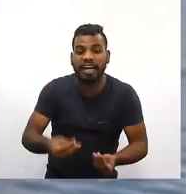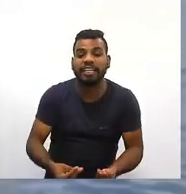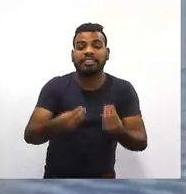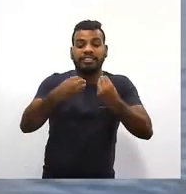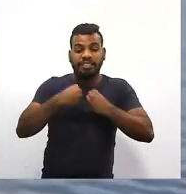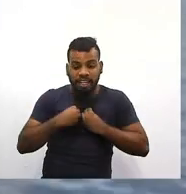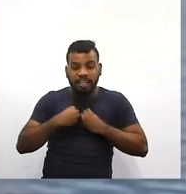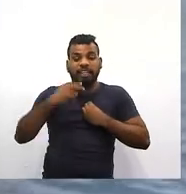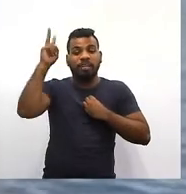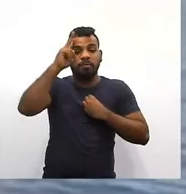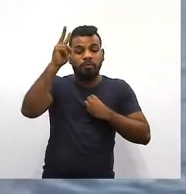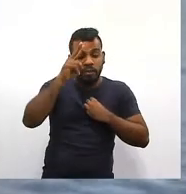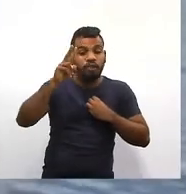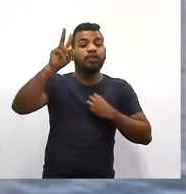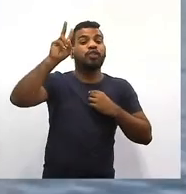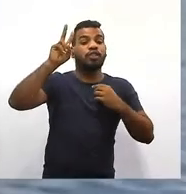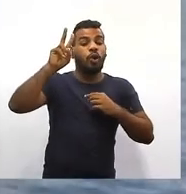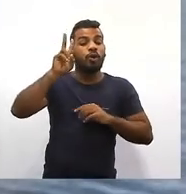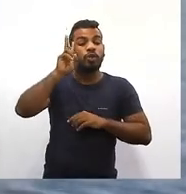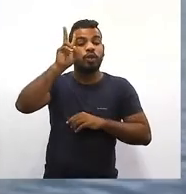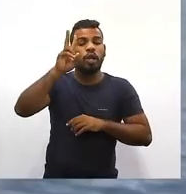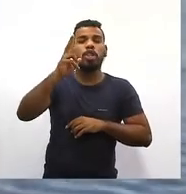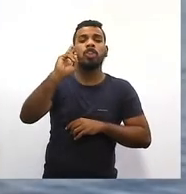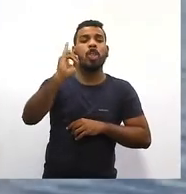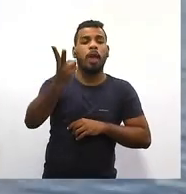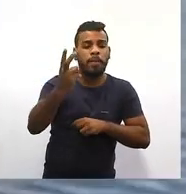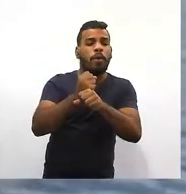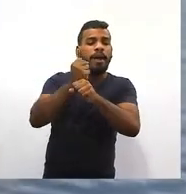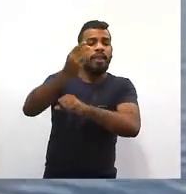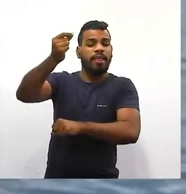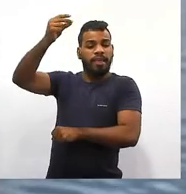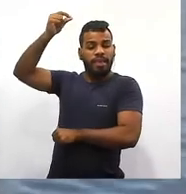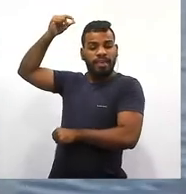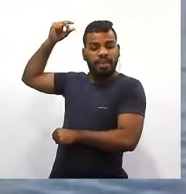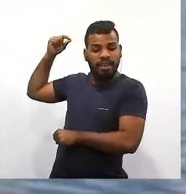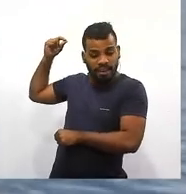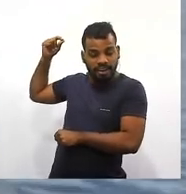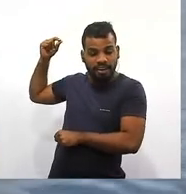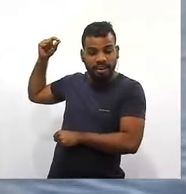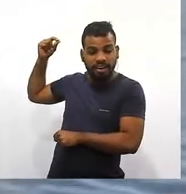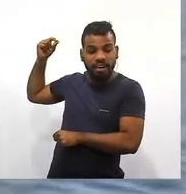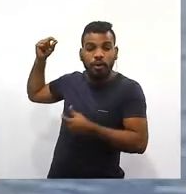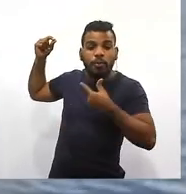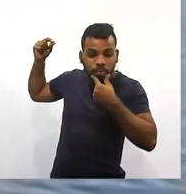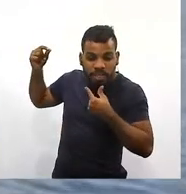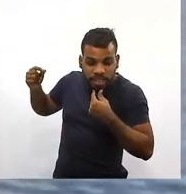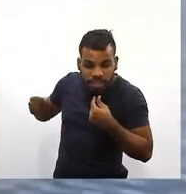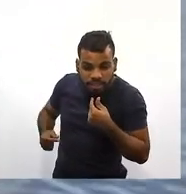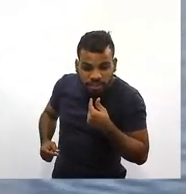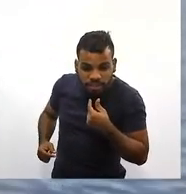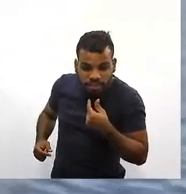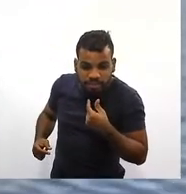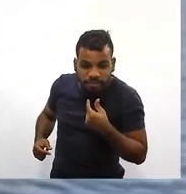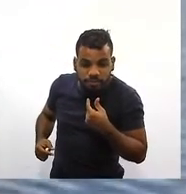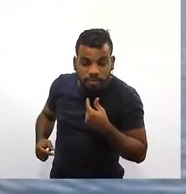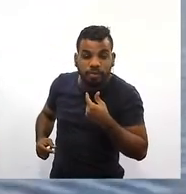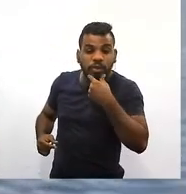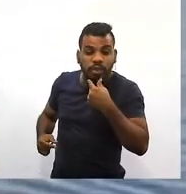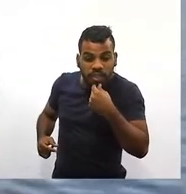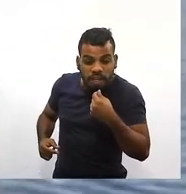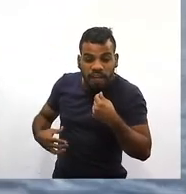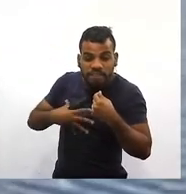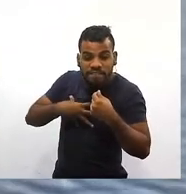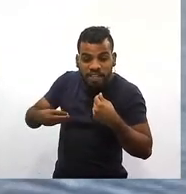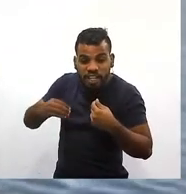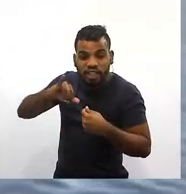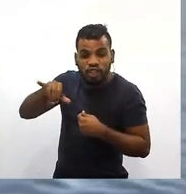história de mais de 2000 anos atrás, de um menino, filho de José,